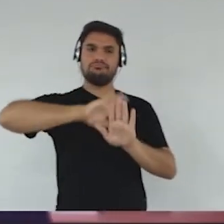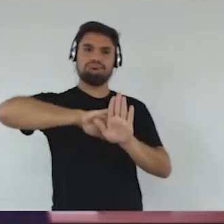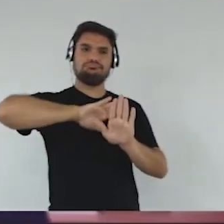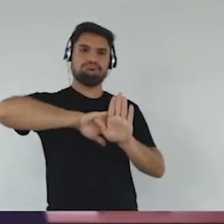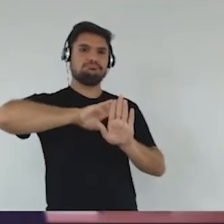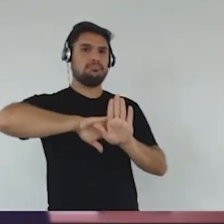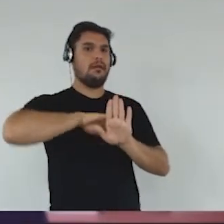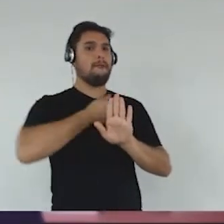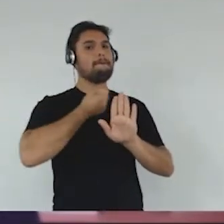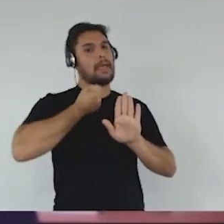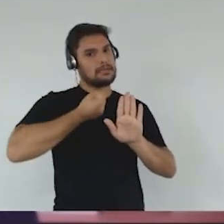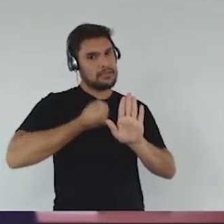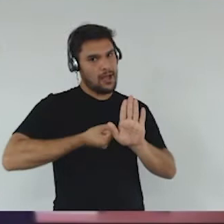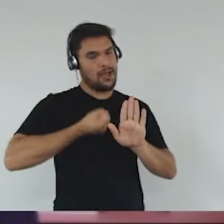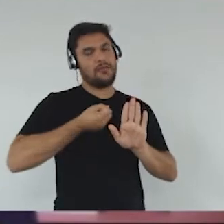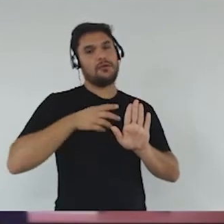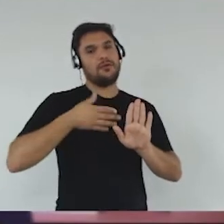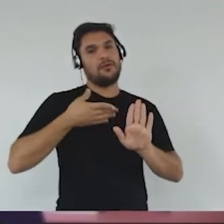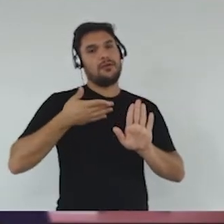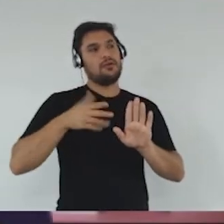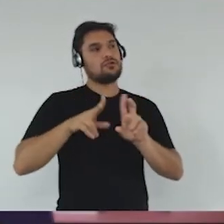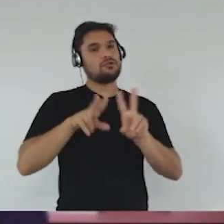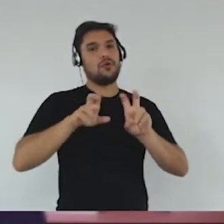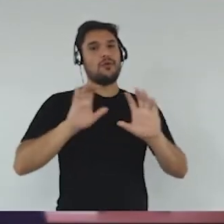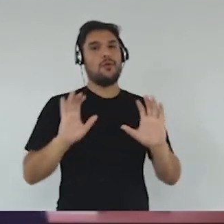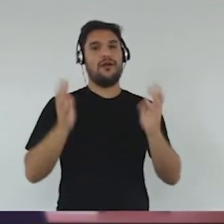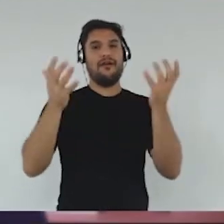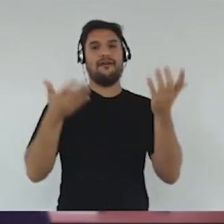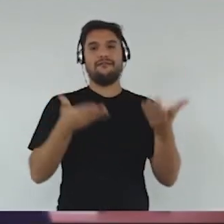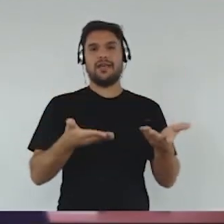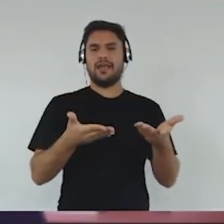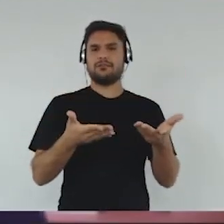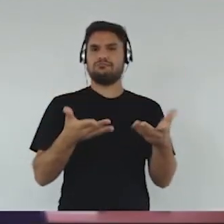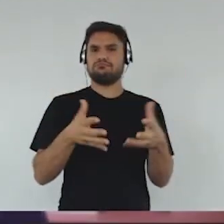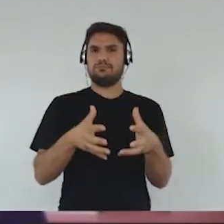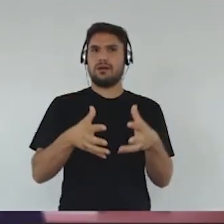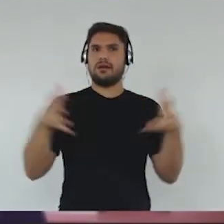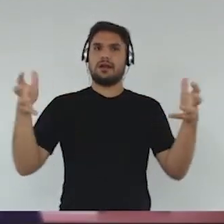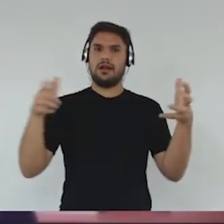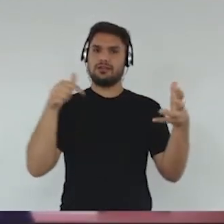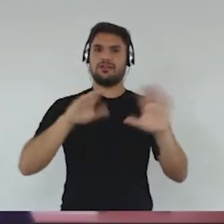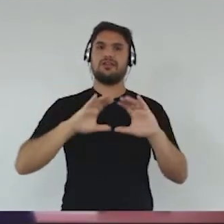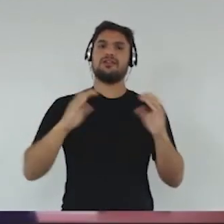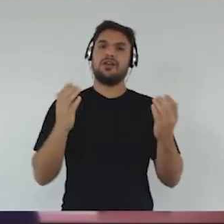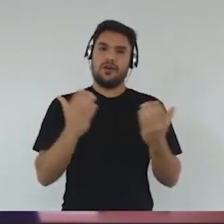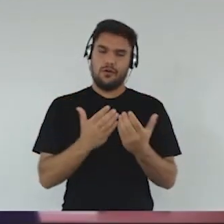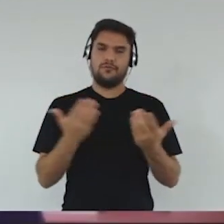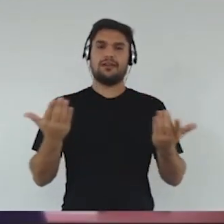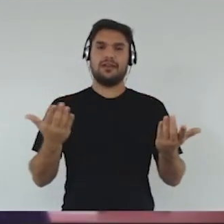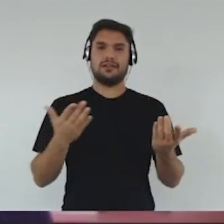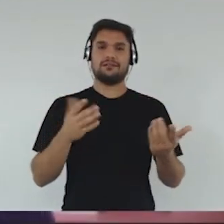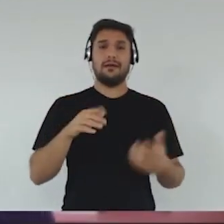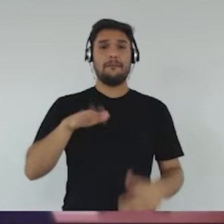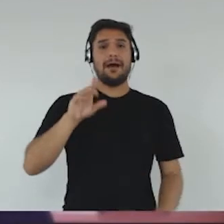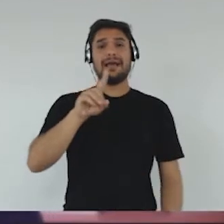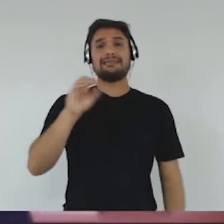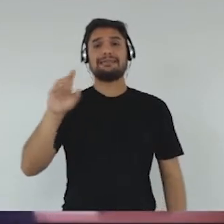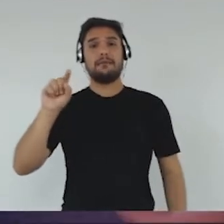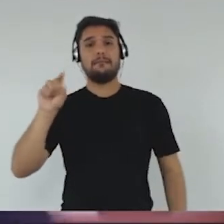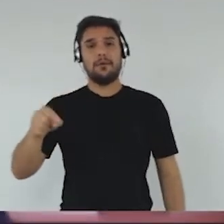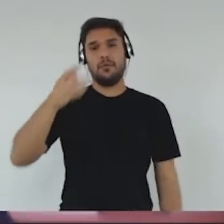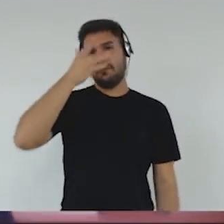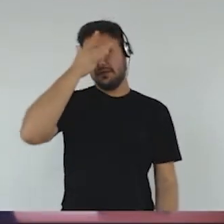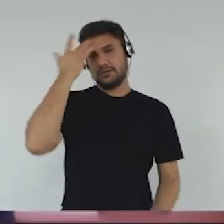muito pesado em relação a um evento com a magnitude e a dimensão do evento, que reúne mais de 100 mil